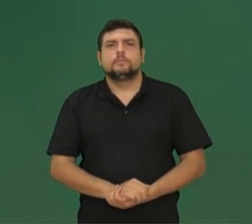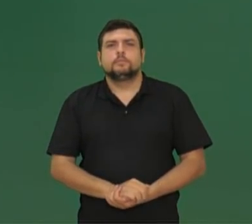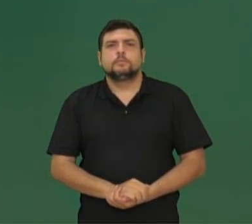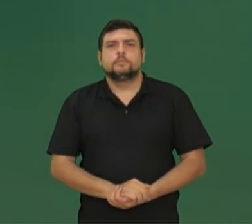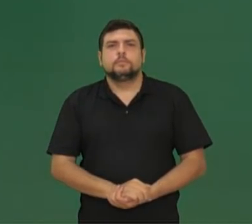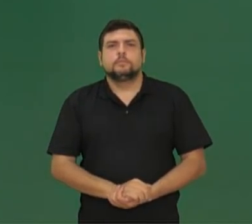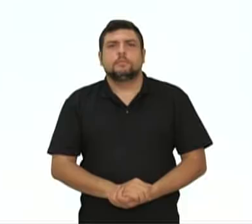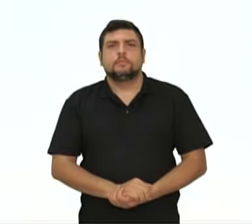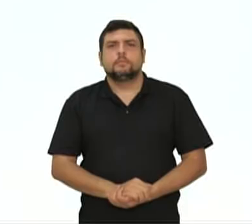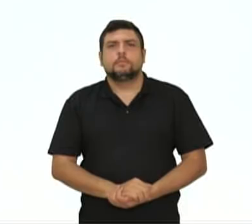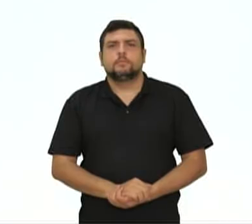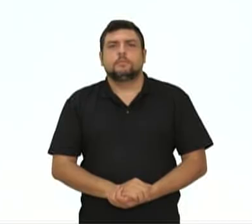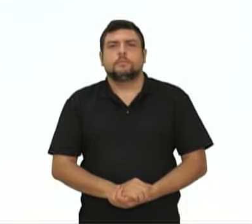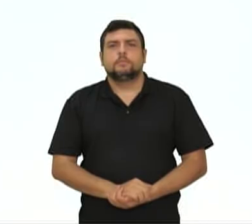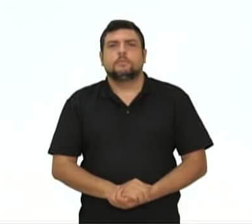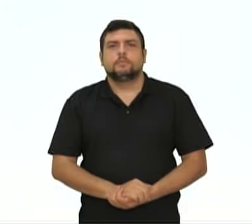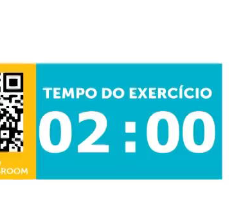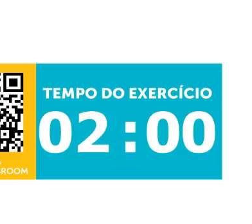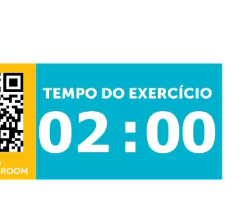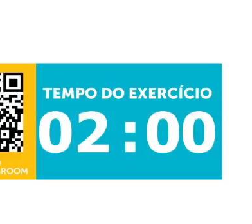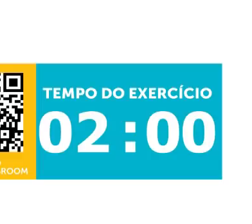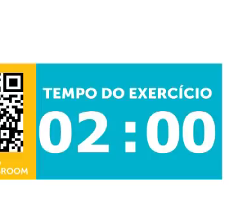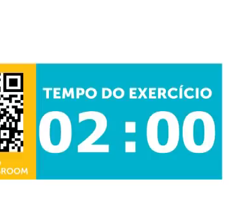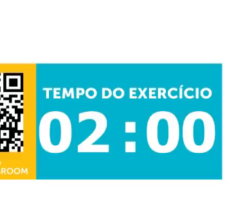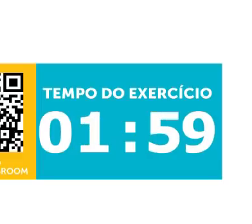3? Vamos lá? É com vocês.